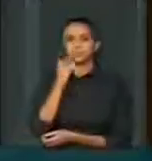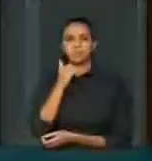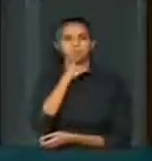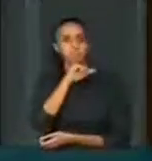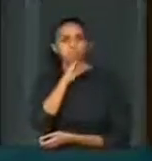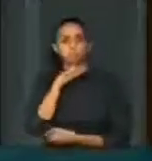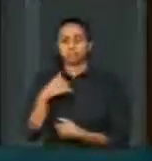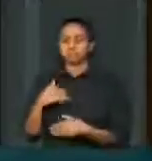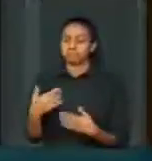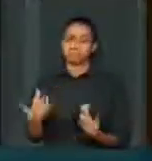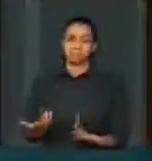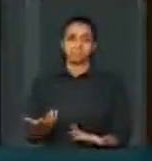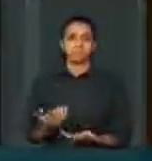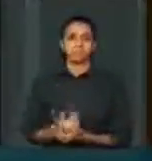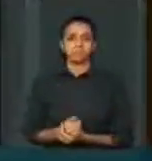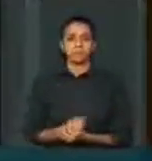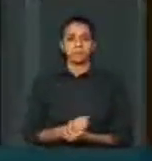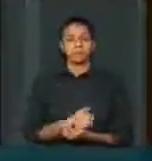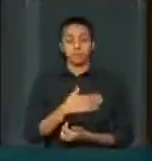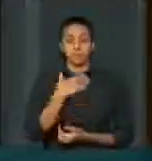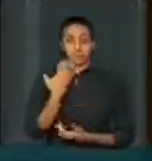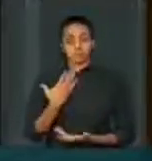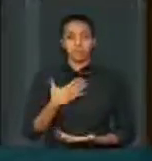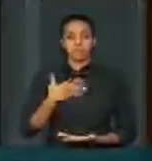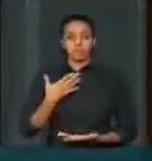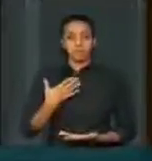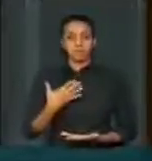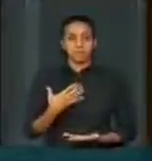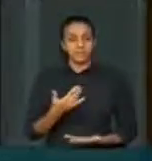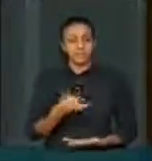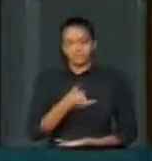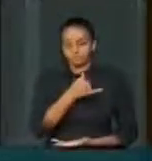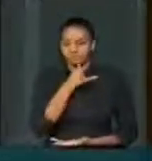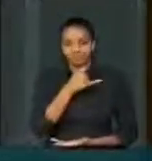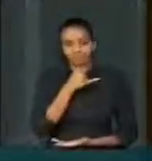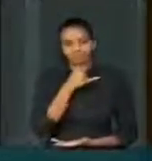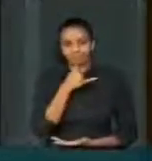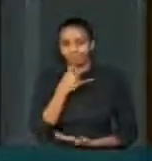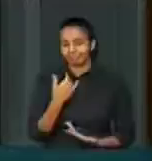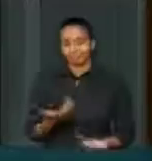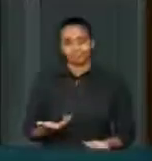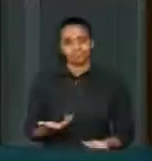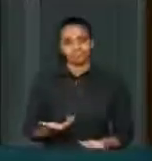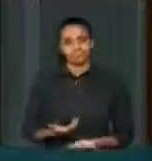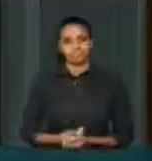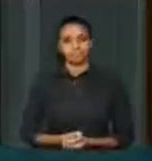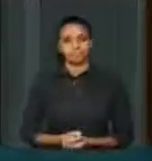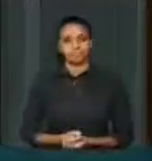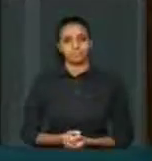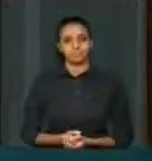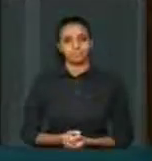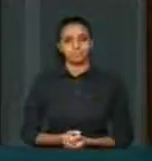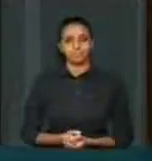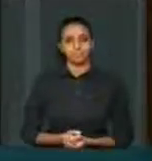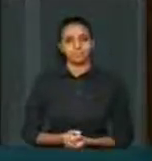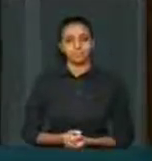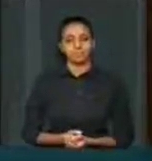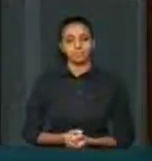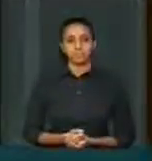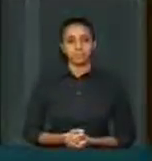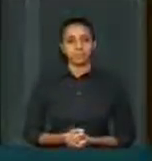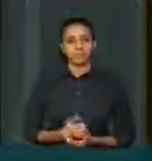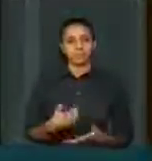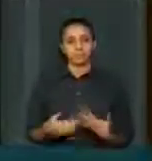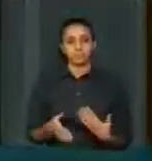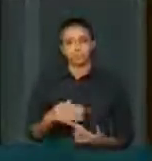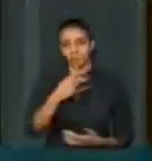enfim, morte de forma trágica e repentina, inesperada, é uma situação muito dramática na vida de